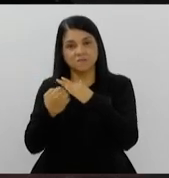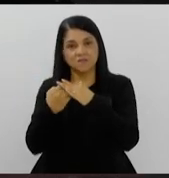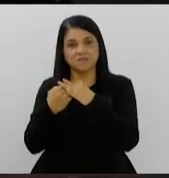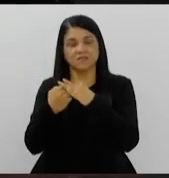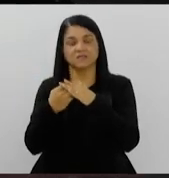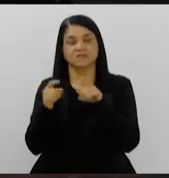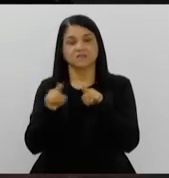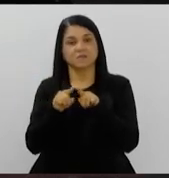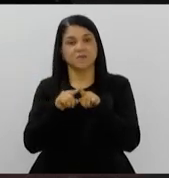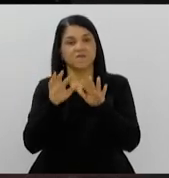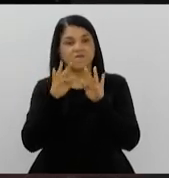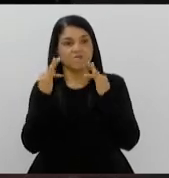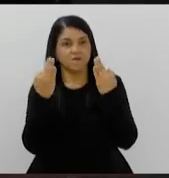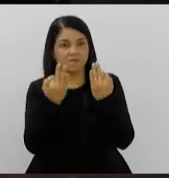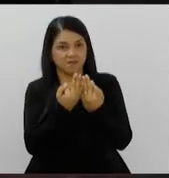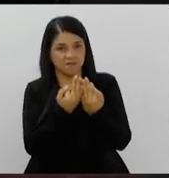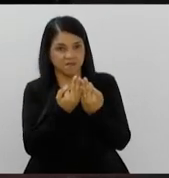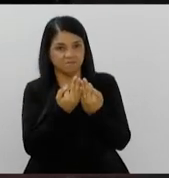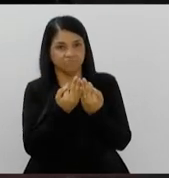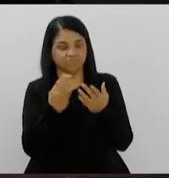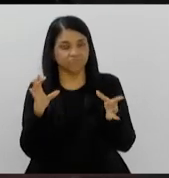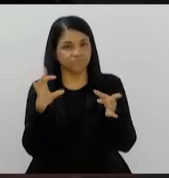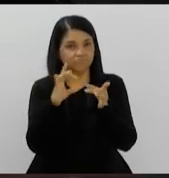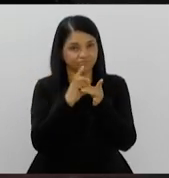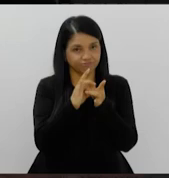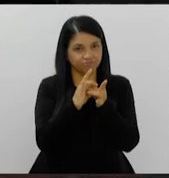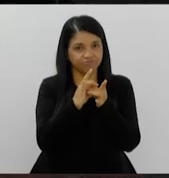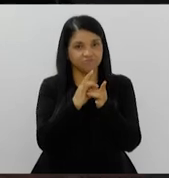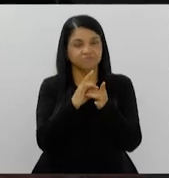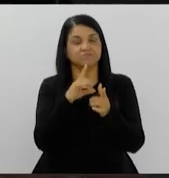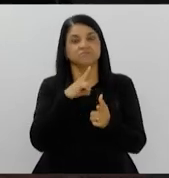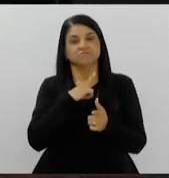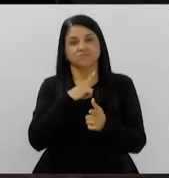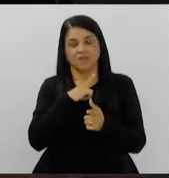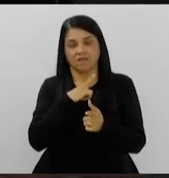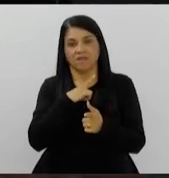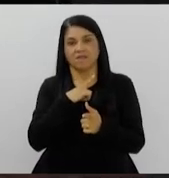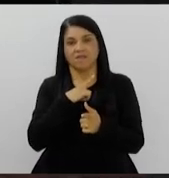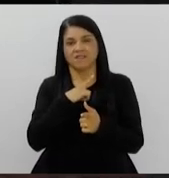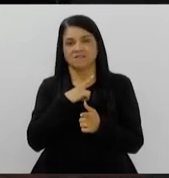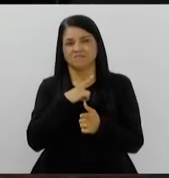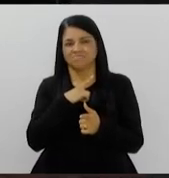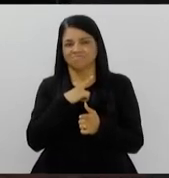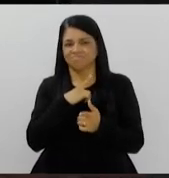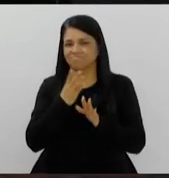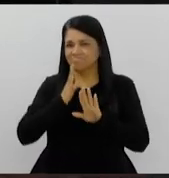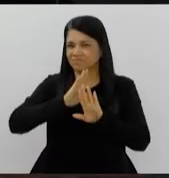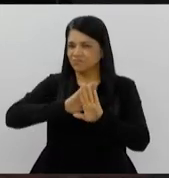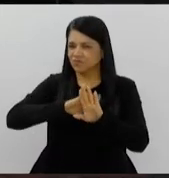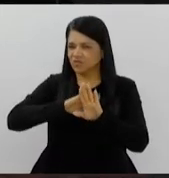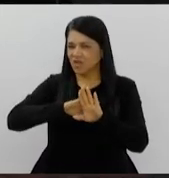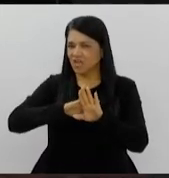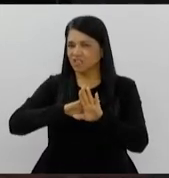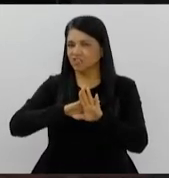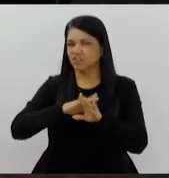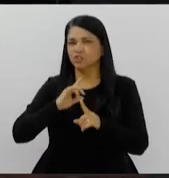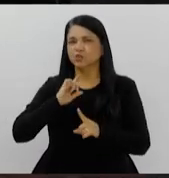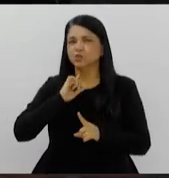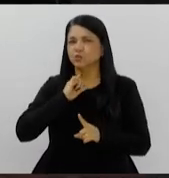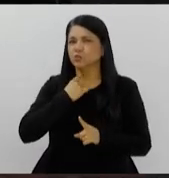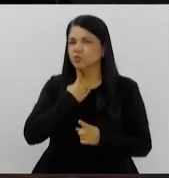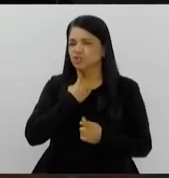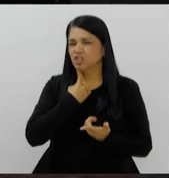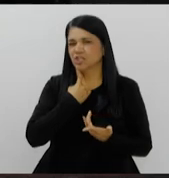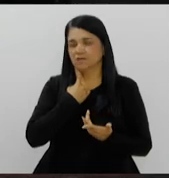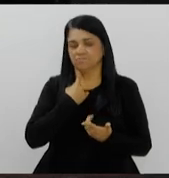familiares que já vieram à tona até agora, são um sintoma de muita podridão, que não vai contar com a nossa omissão, e